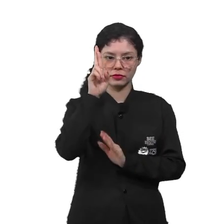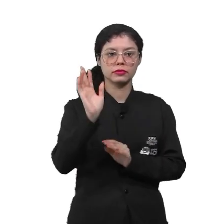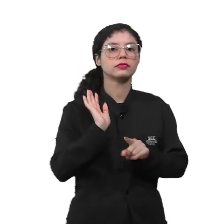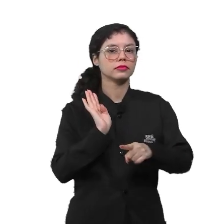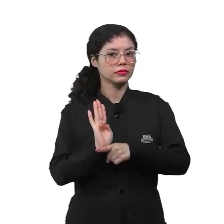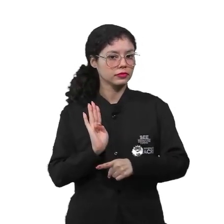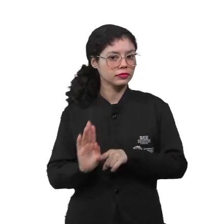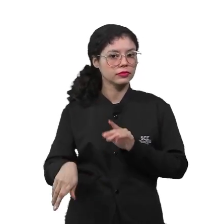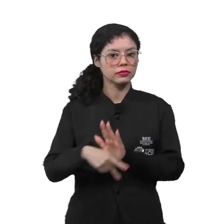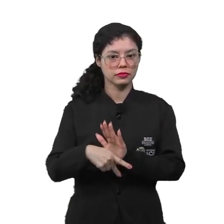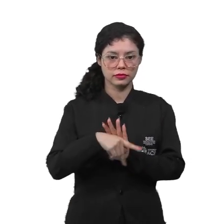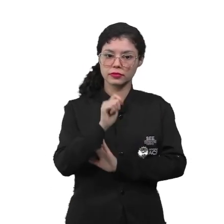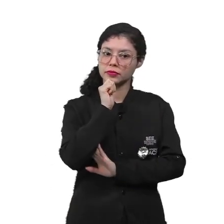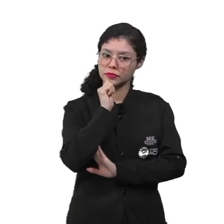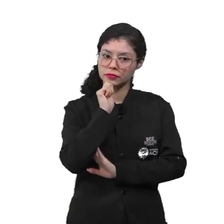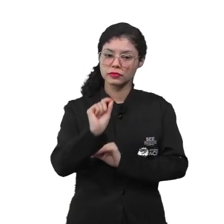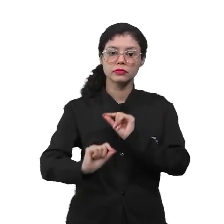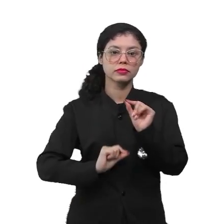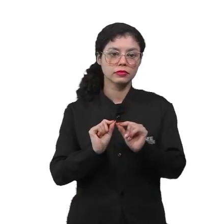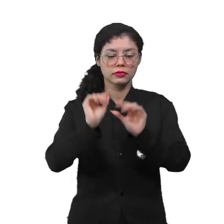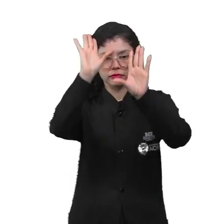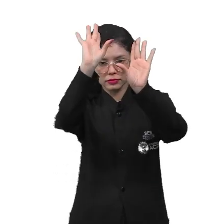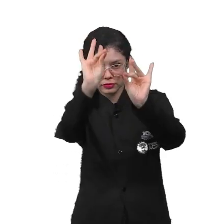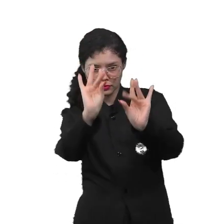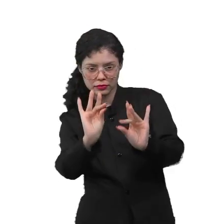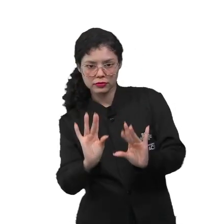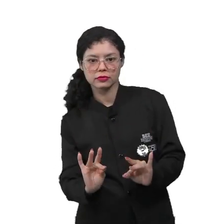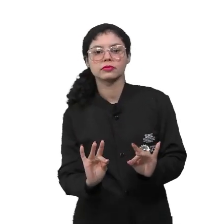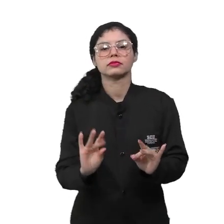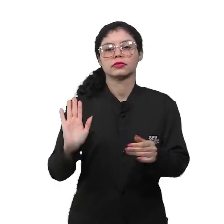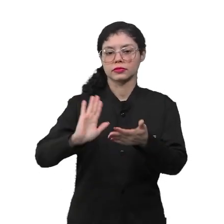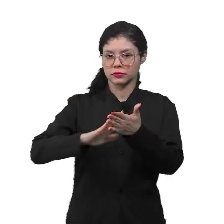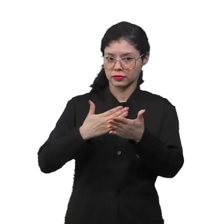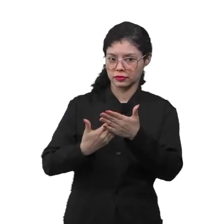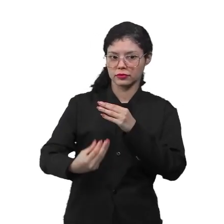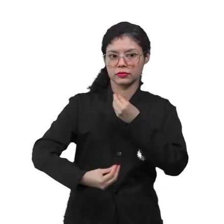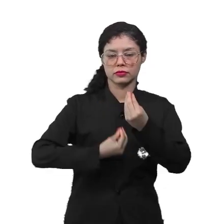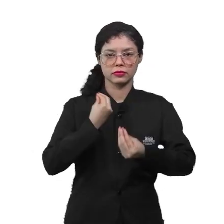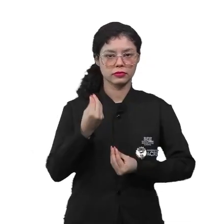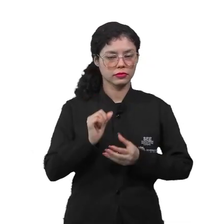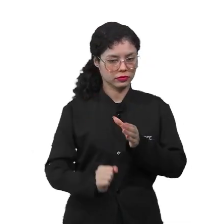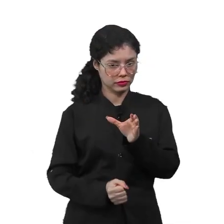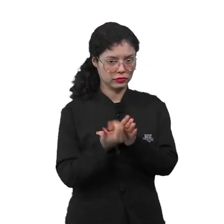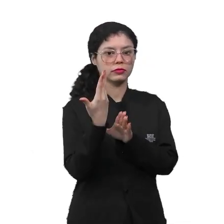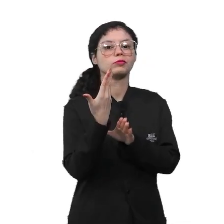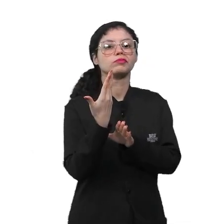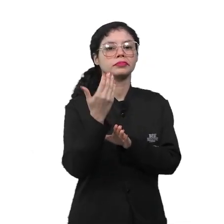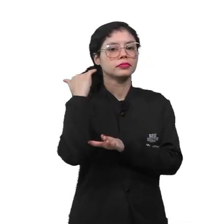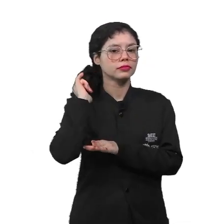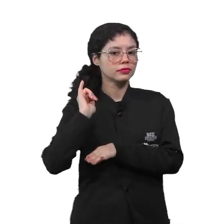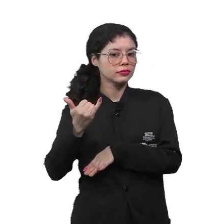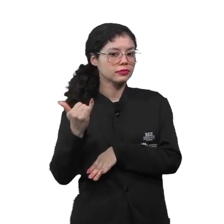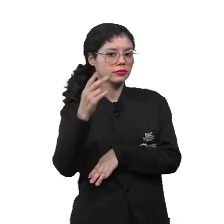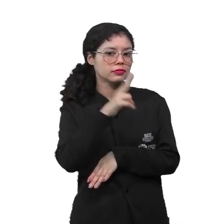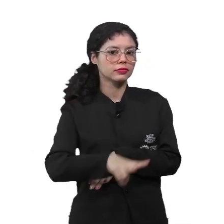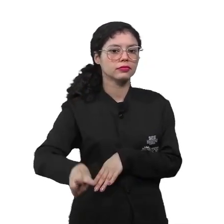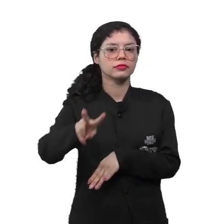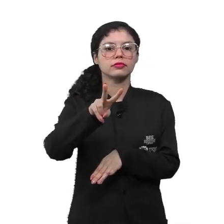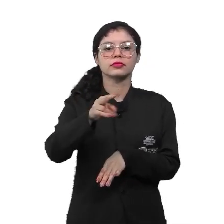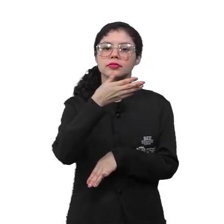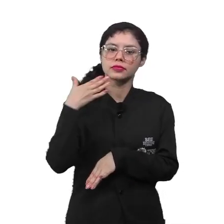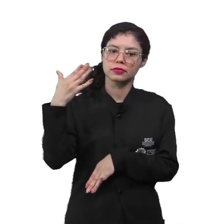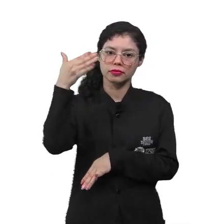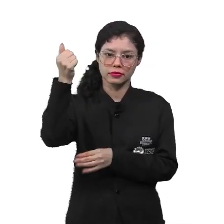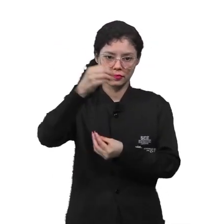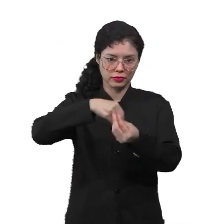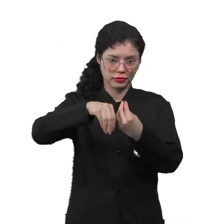ajudar a compreender também cada componente e interpretar para poder criar narrativas visuais de maneira mais